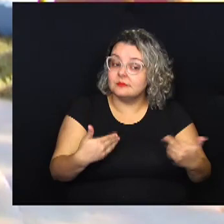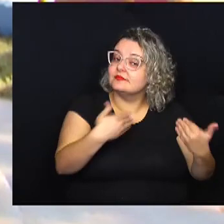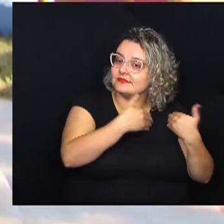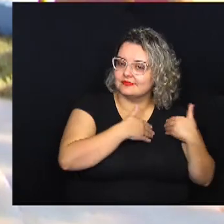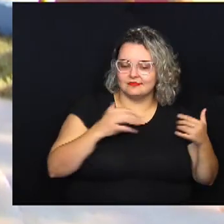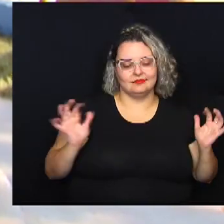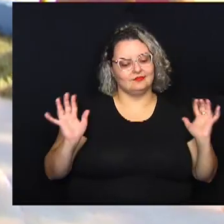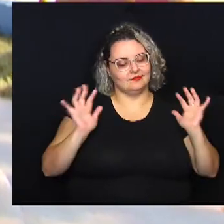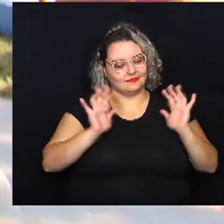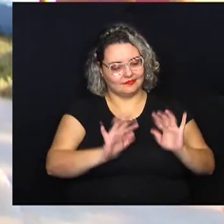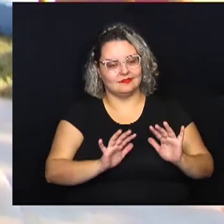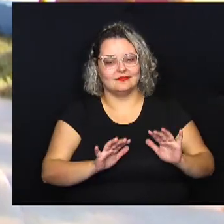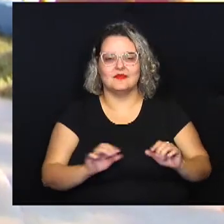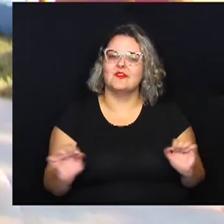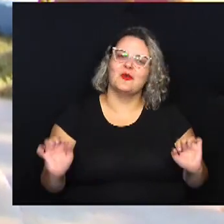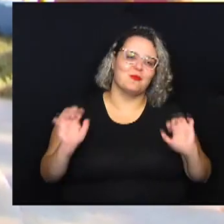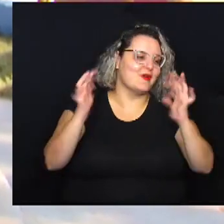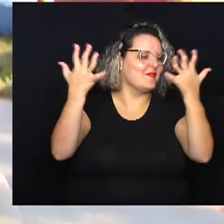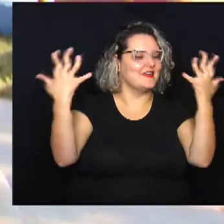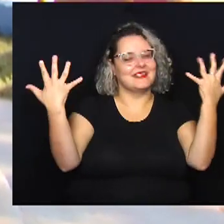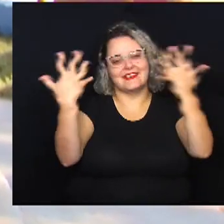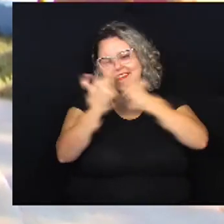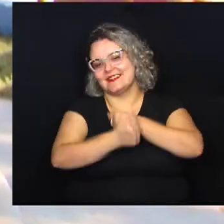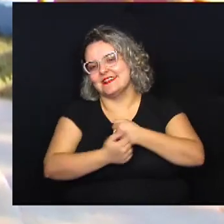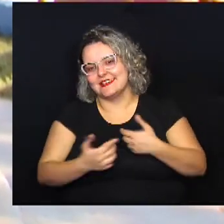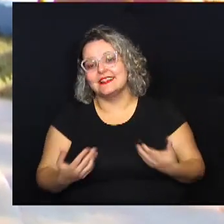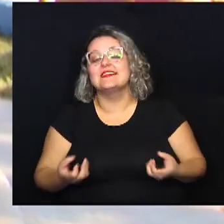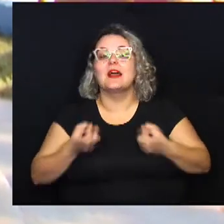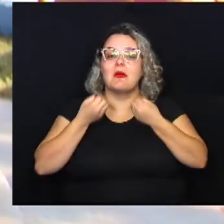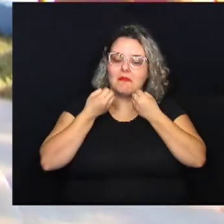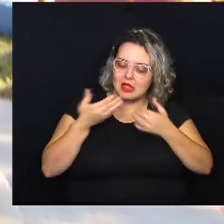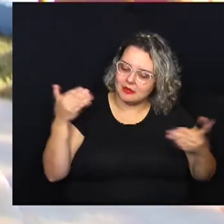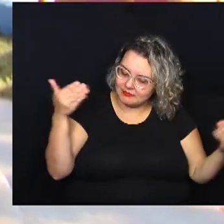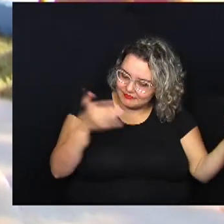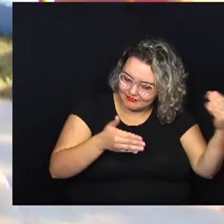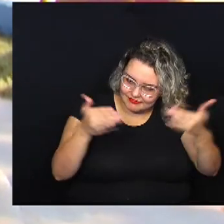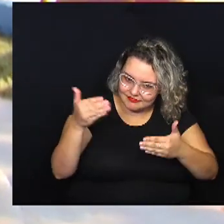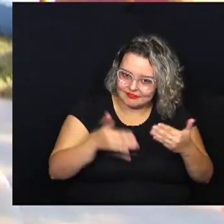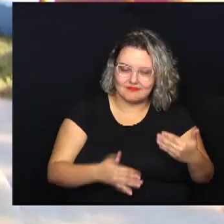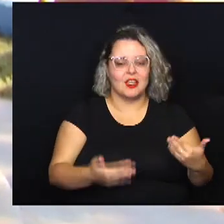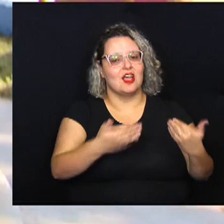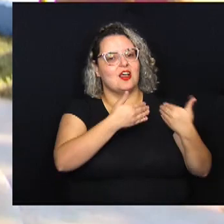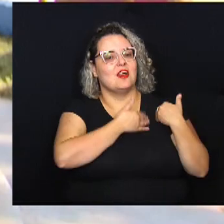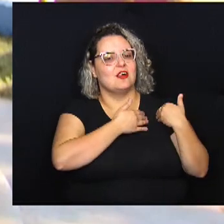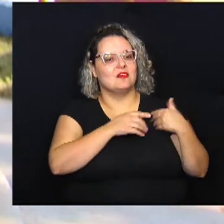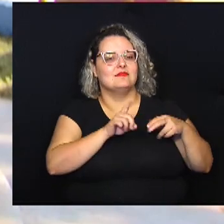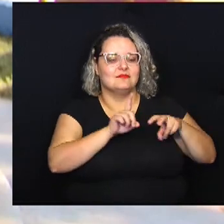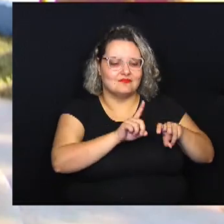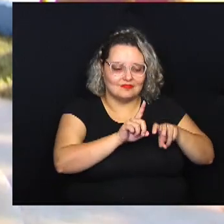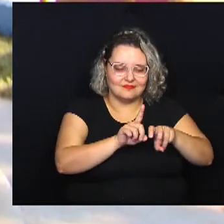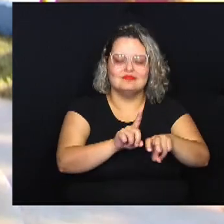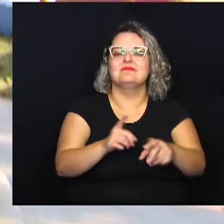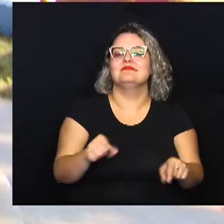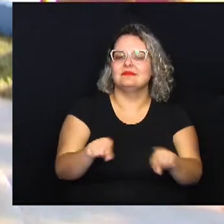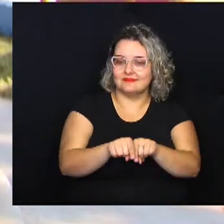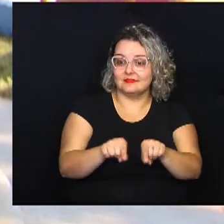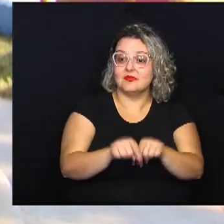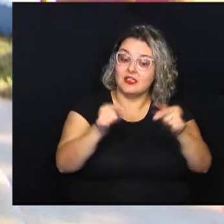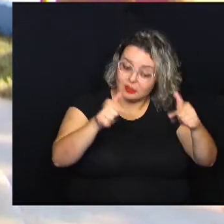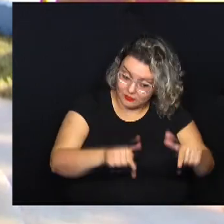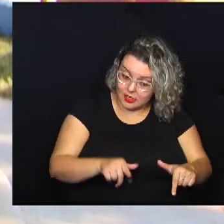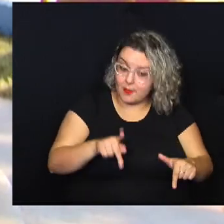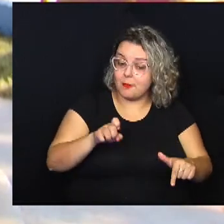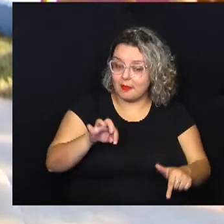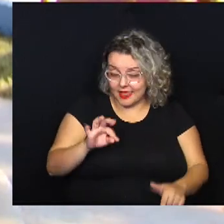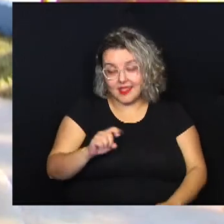vieram. Foi uma festa muito bonita e está sendo muito bem frequentada pelos tutores, pelos pets, que esse local é específico,